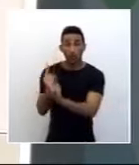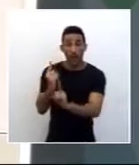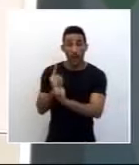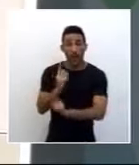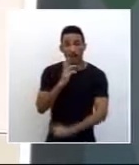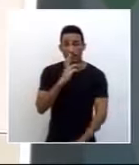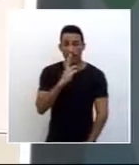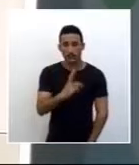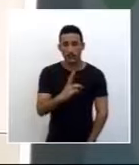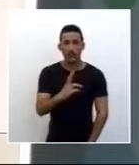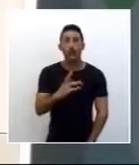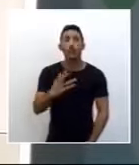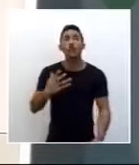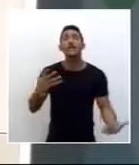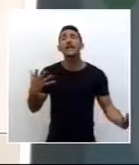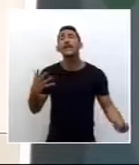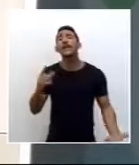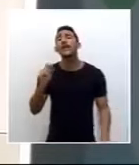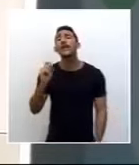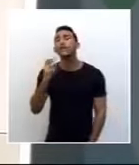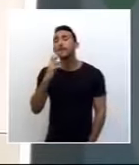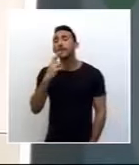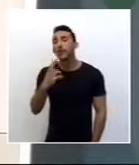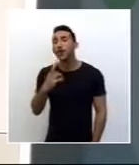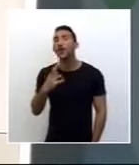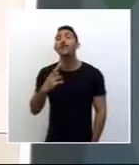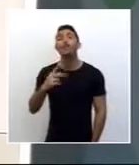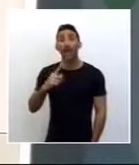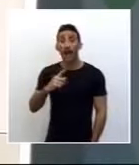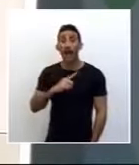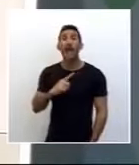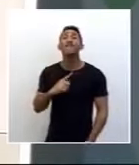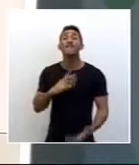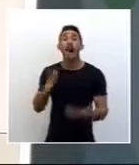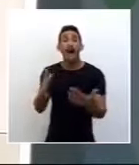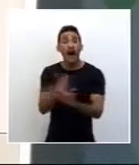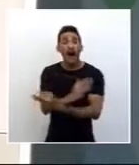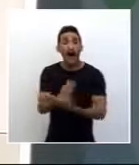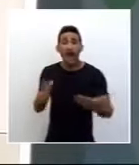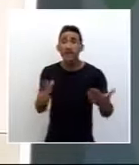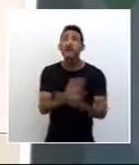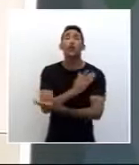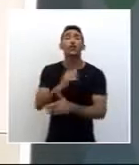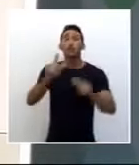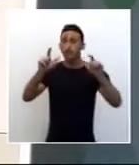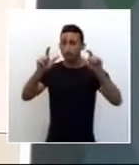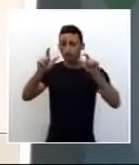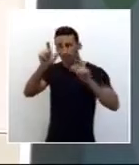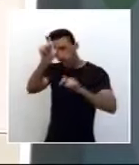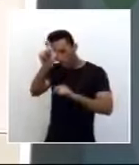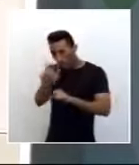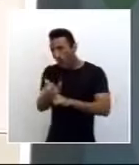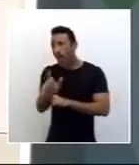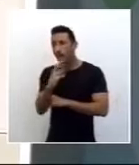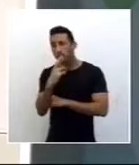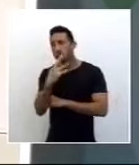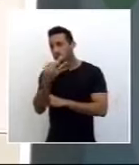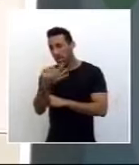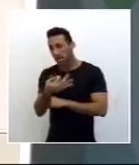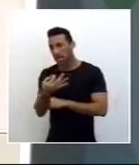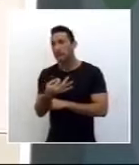resposta que que Eles responderam bastante gente respondeu tudo certinho aqui Colocou from Danny Cooke Wonderful